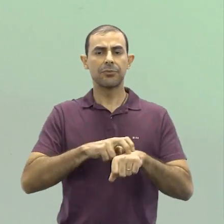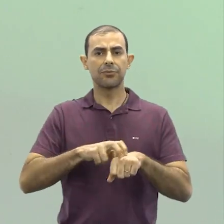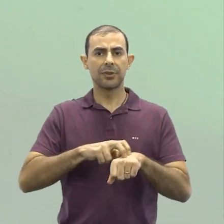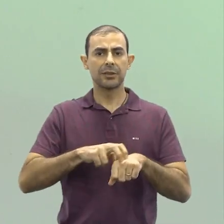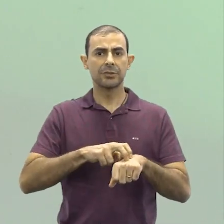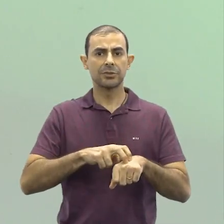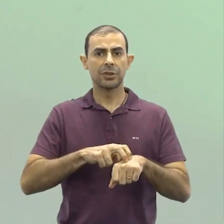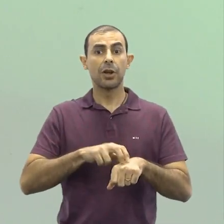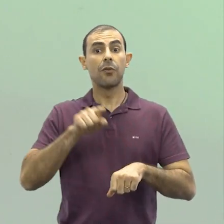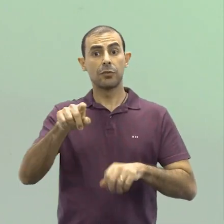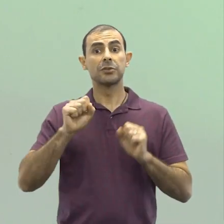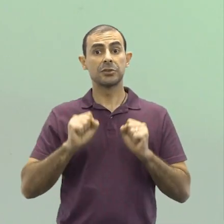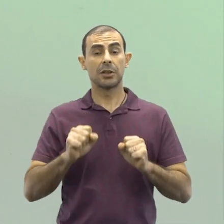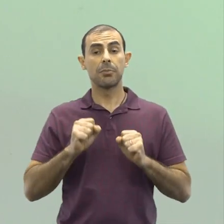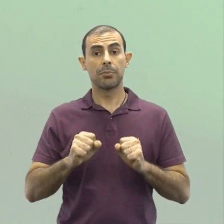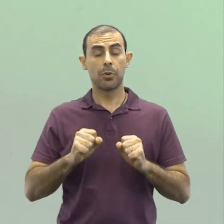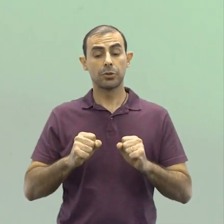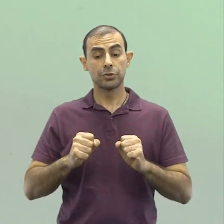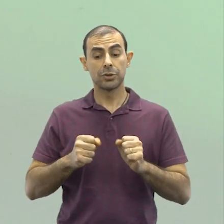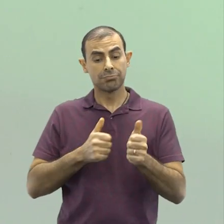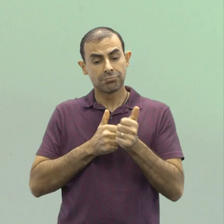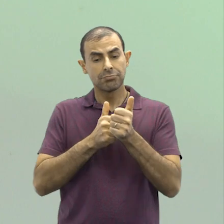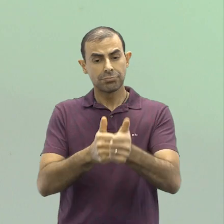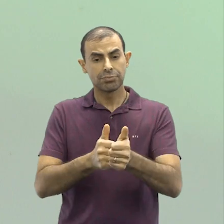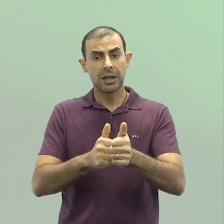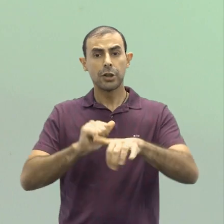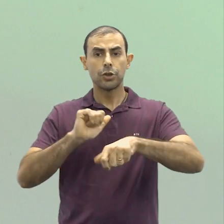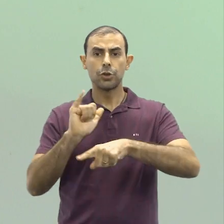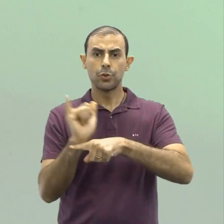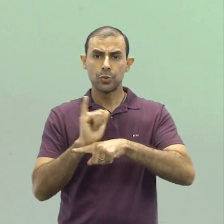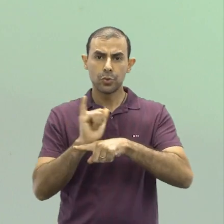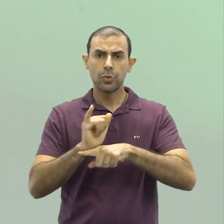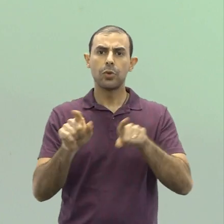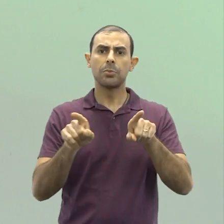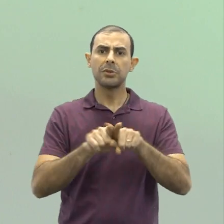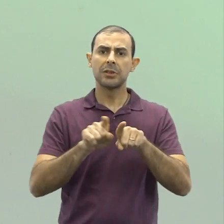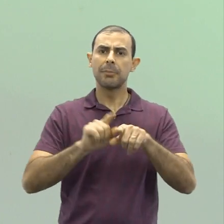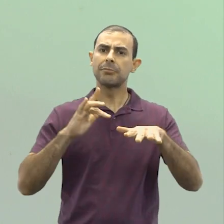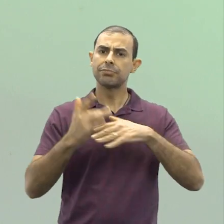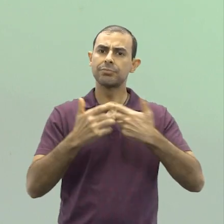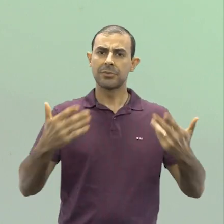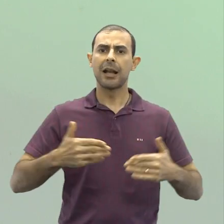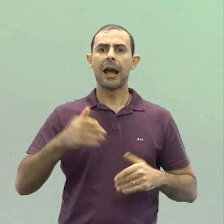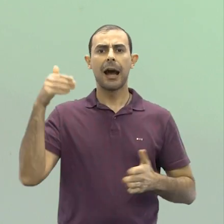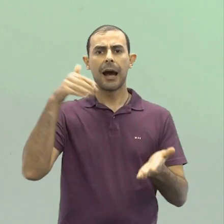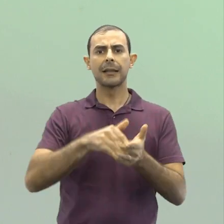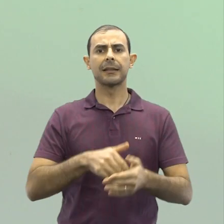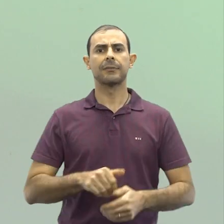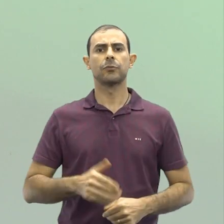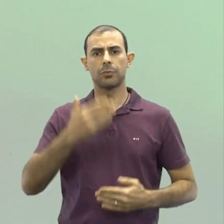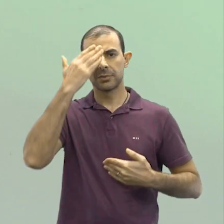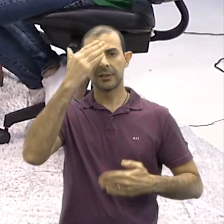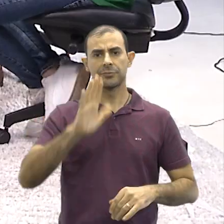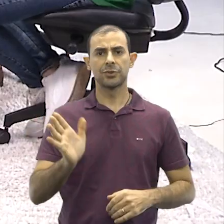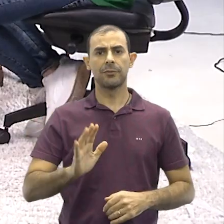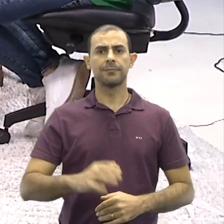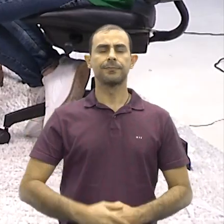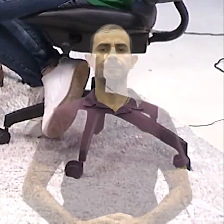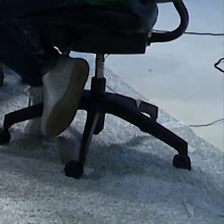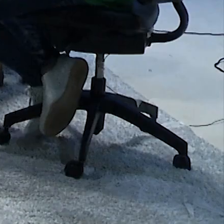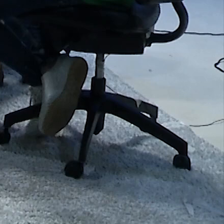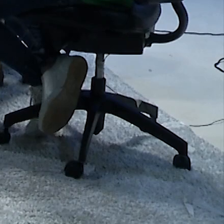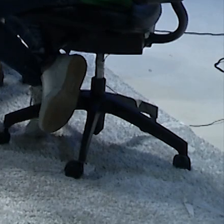Dezembro Verde. Você pode acompanhar este material também no canal do YouTube da Câmara e até uma próxima oportunidade.